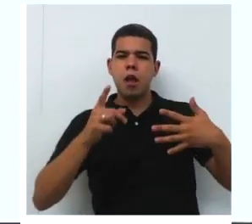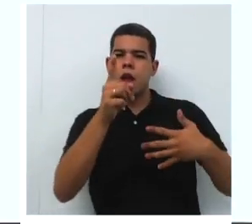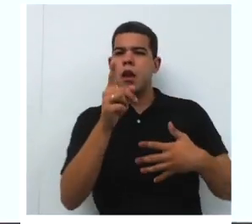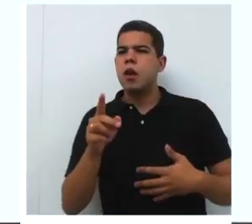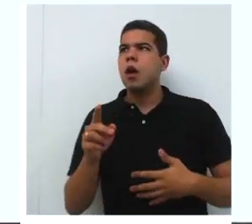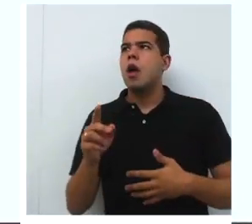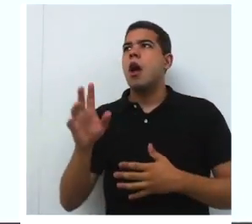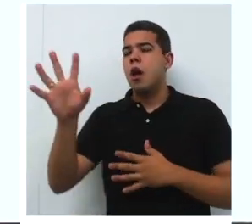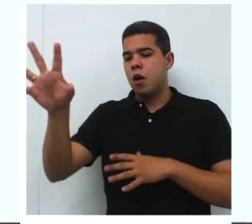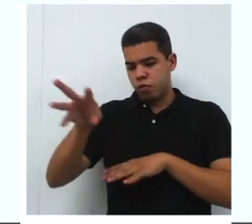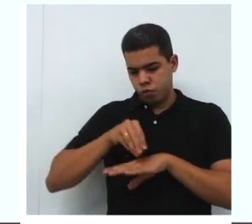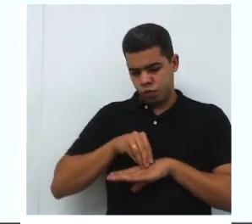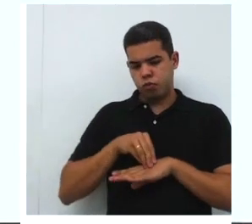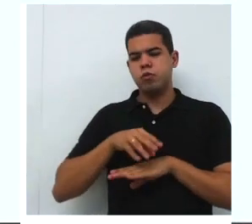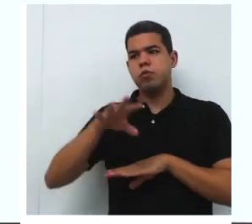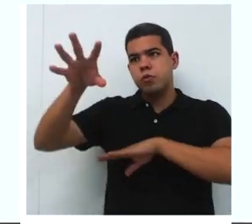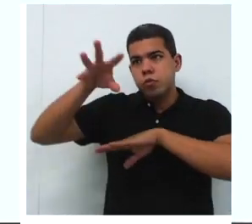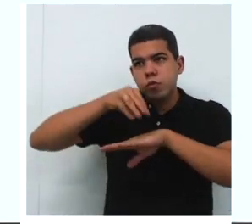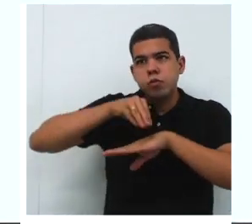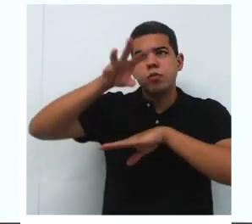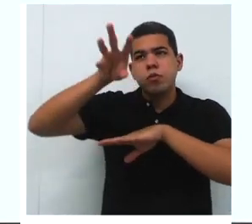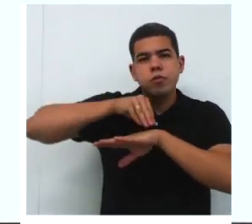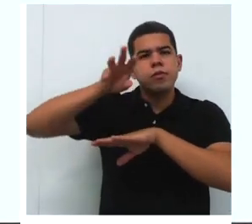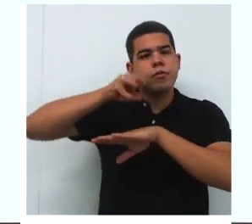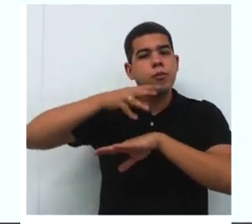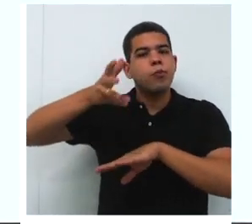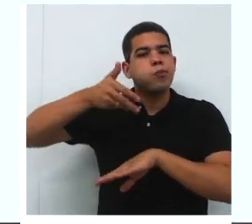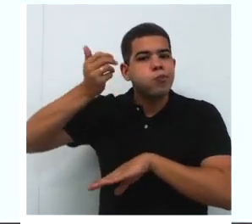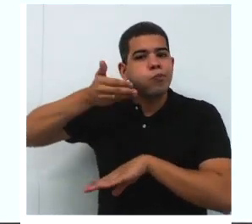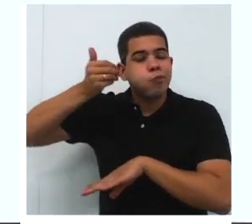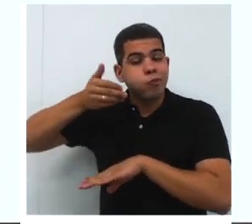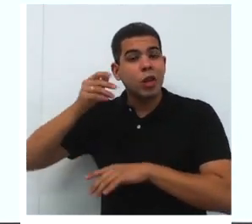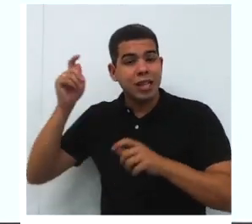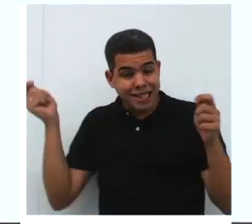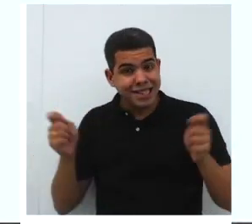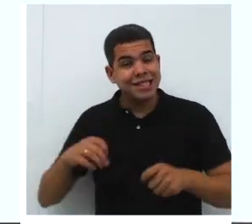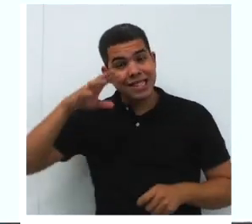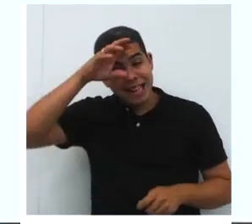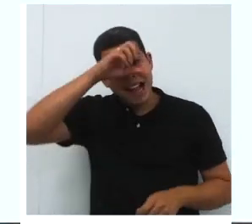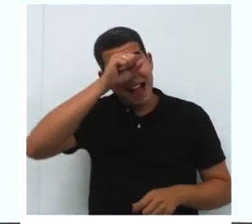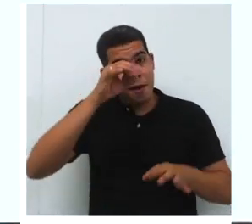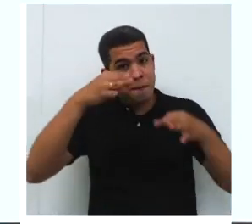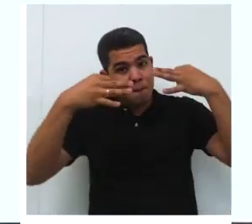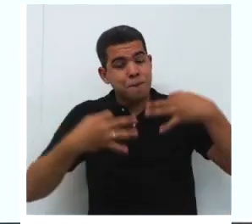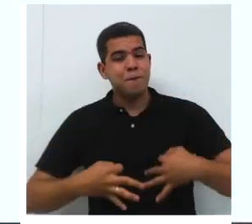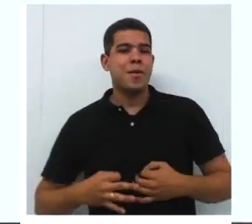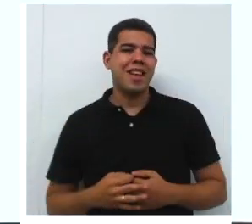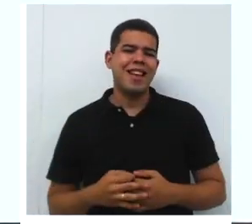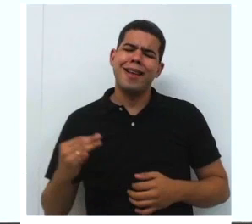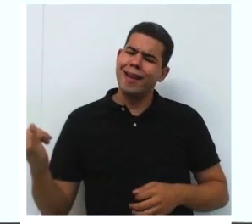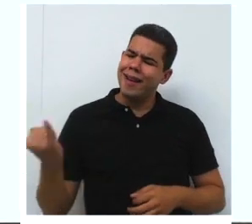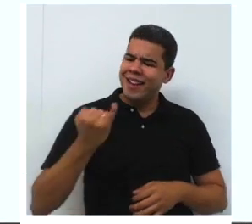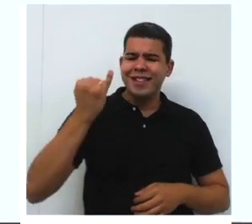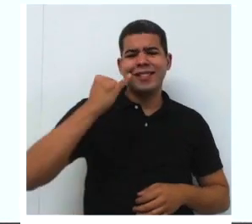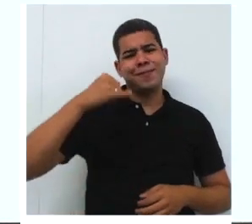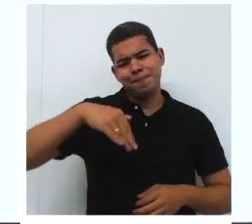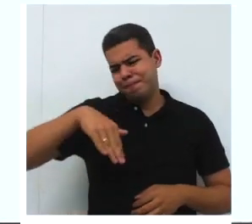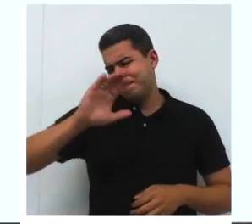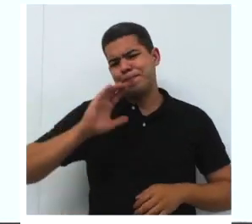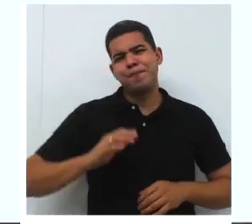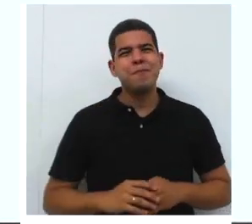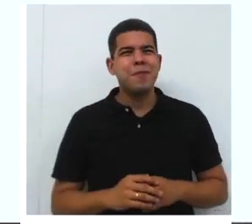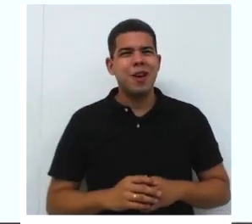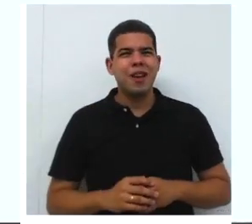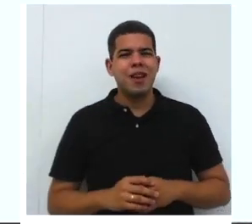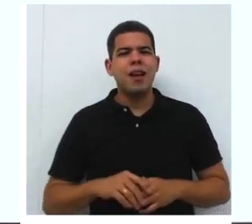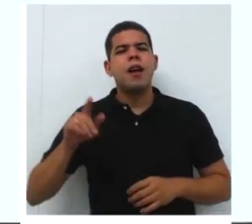ser recebida, ela tem que ser trabalhada e que você aprenda plenamente. Isso é muito